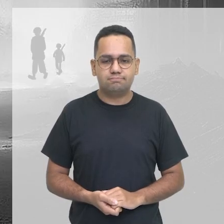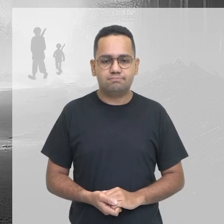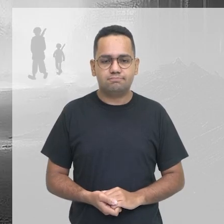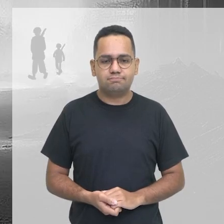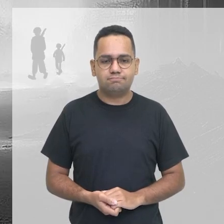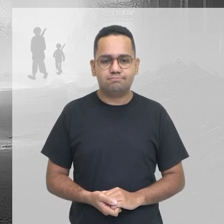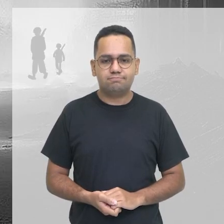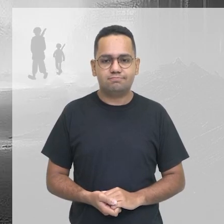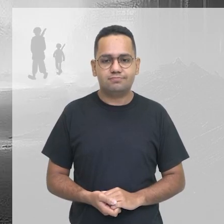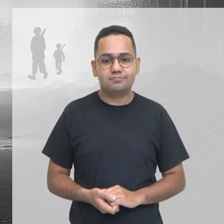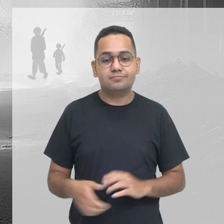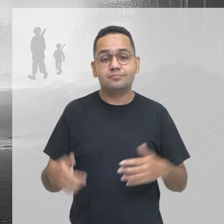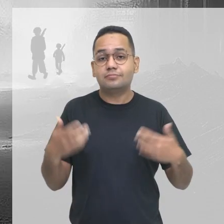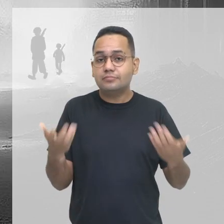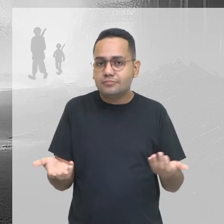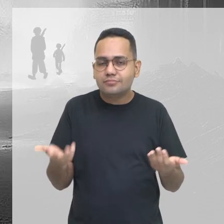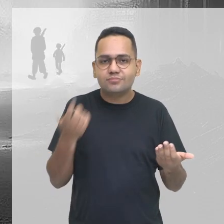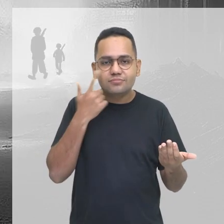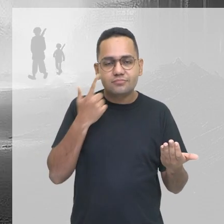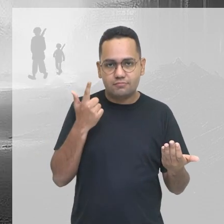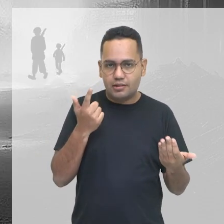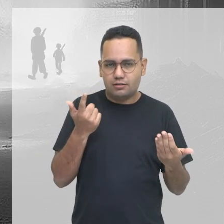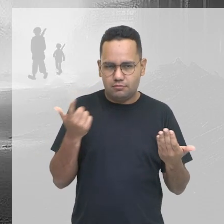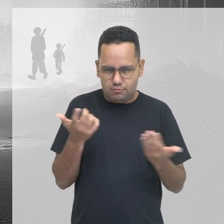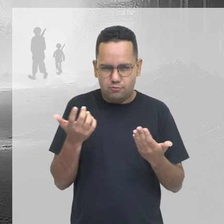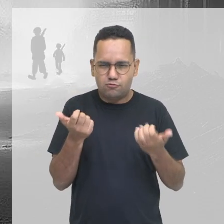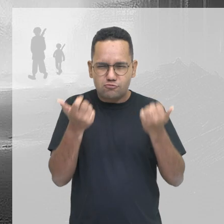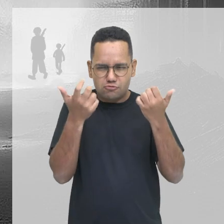Falaremos sobre ela, a mãe de todas as